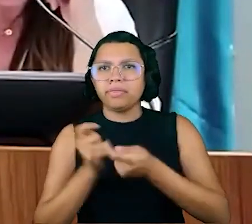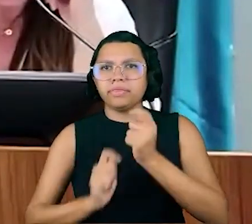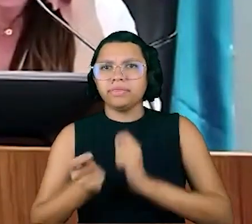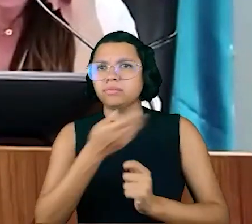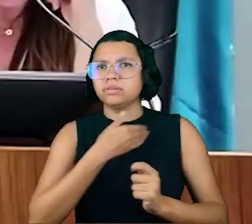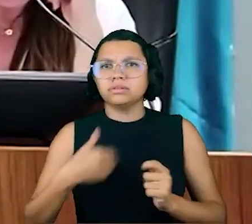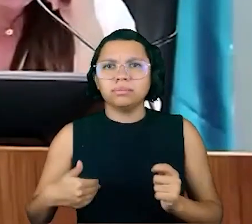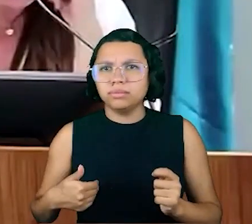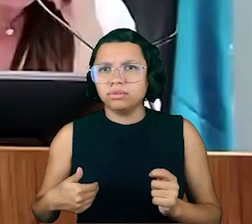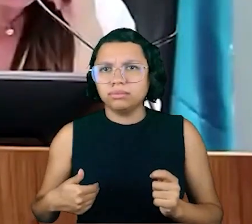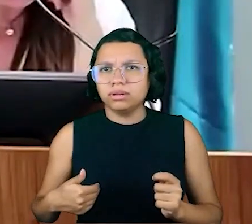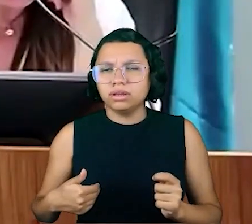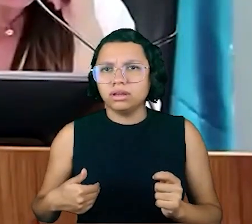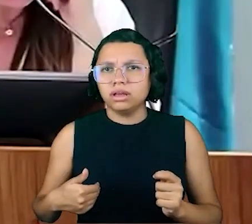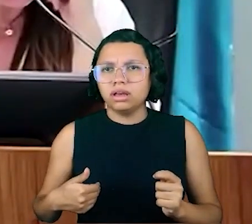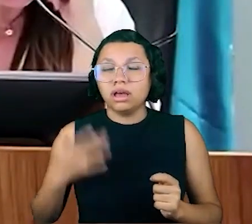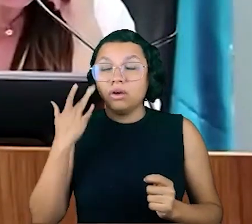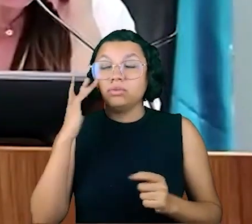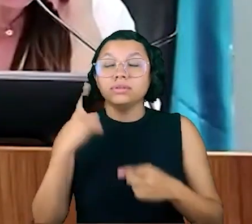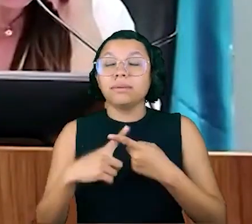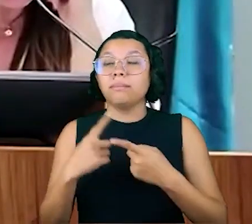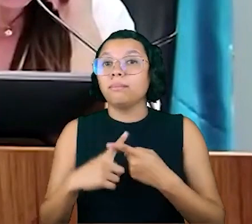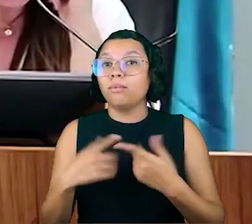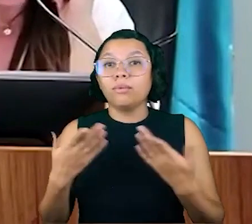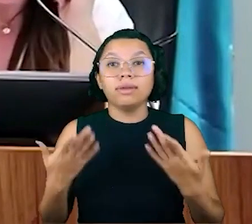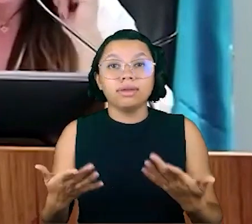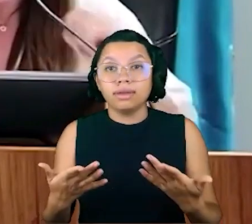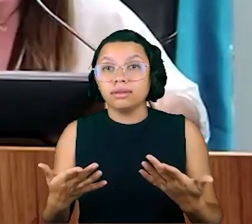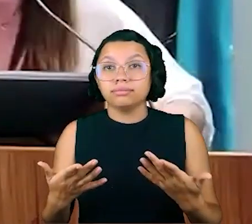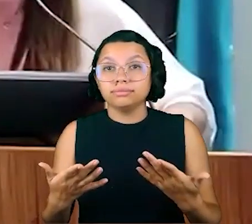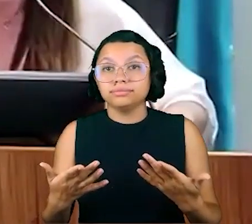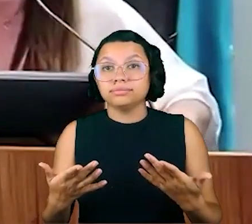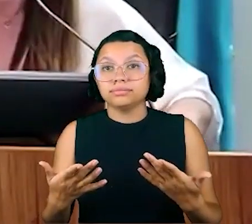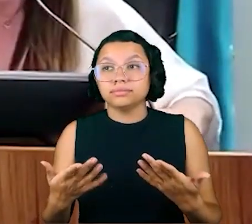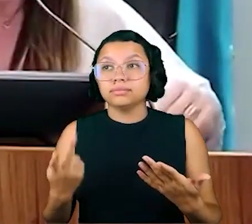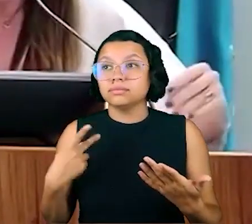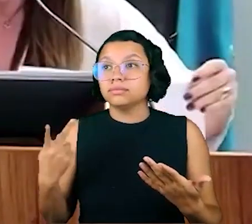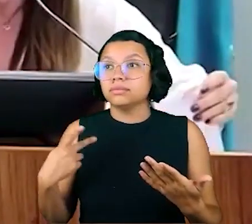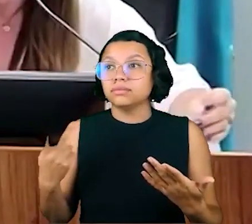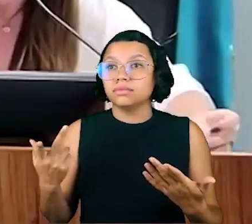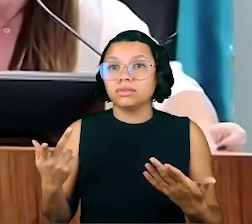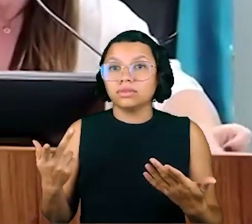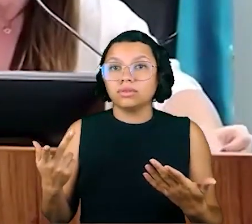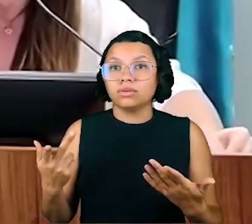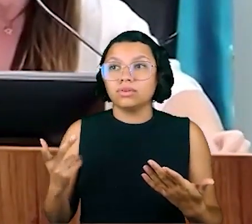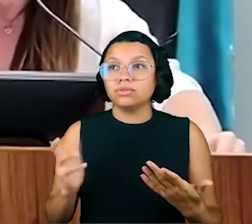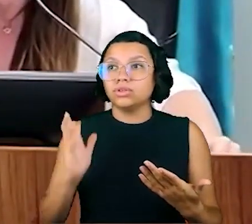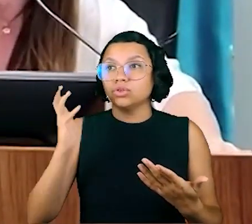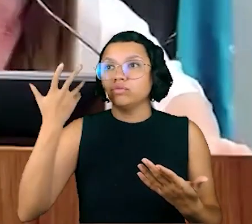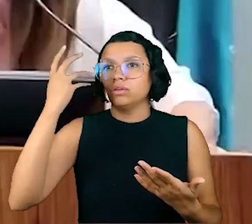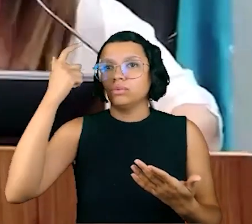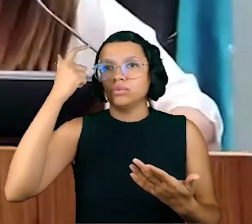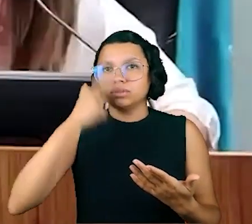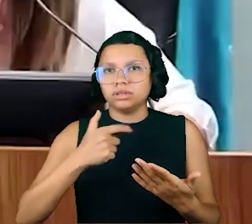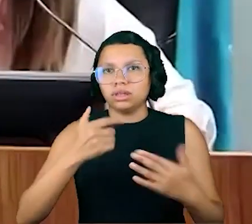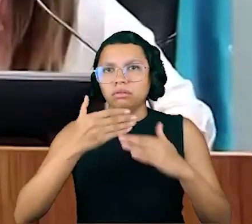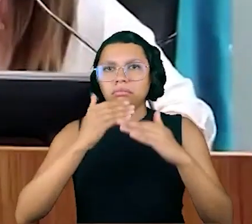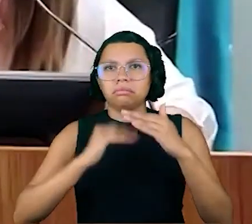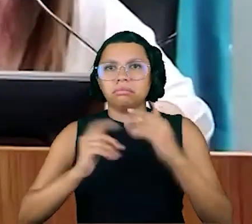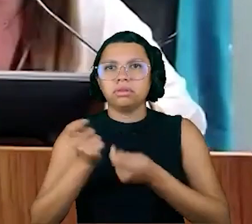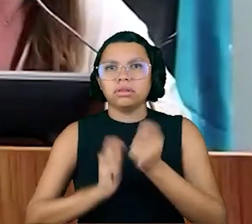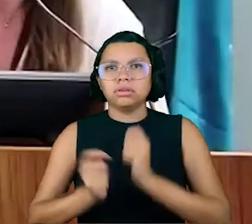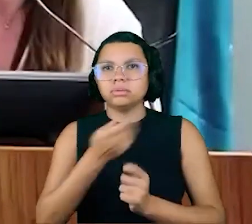administração pública. E eu não sei por que cargas d'água nós resolvemos ser um sucedâneo